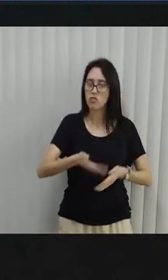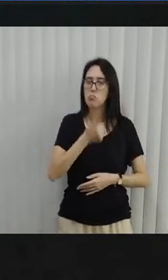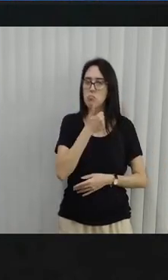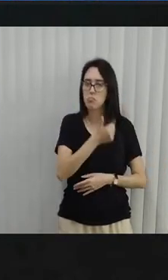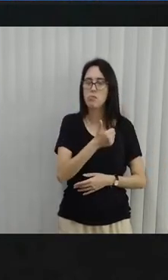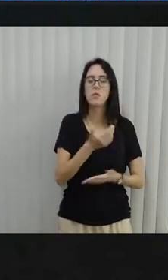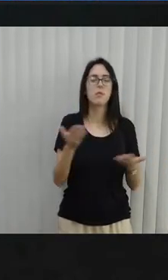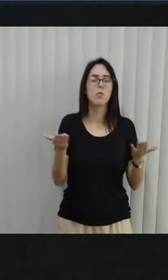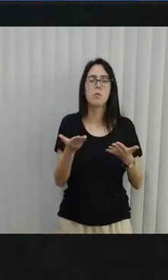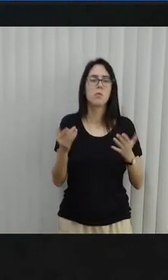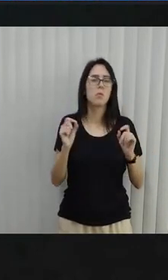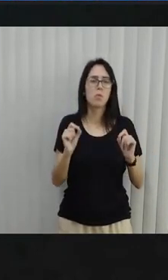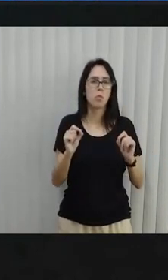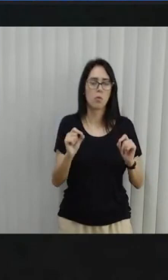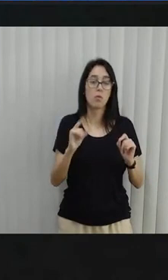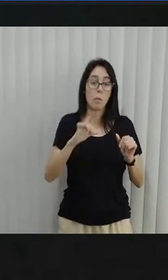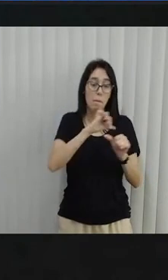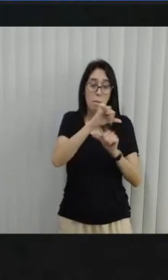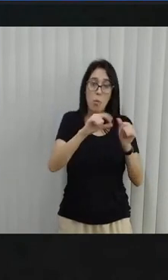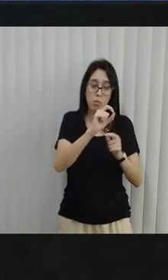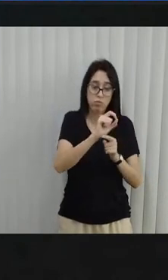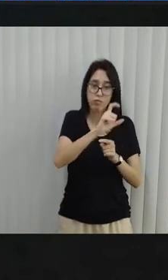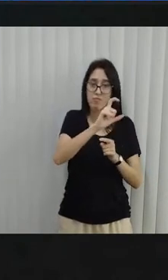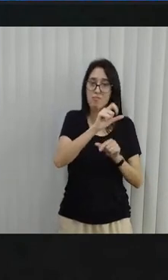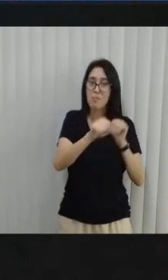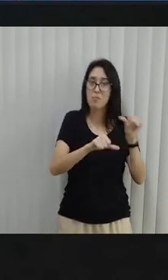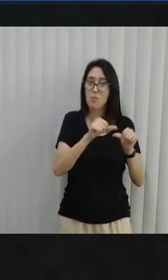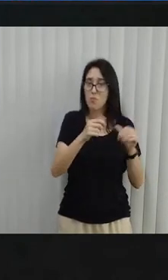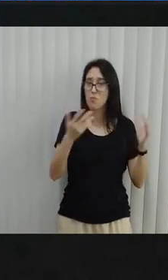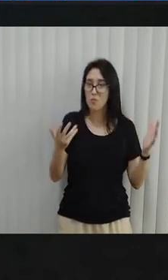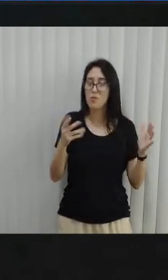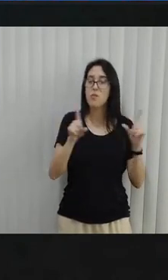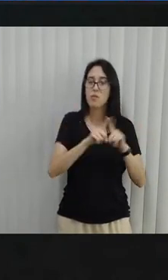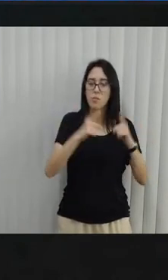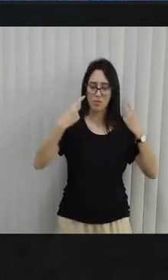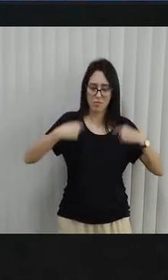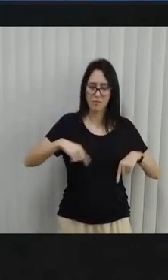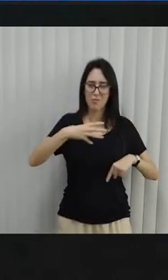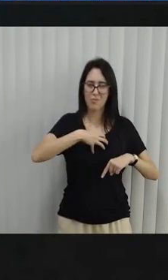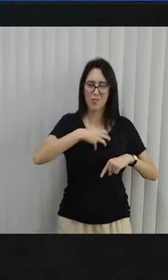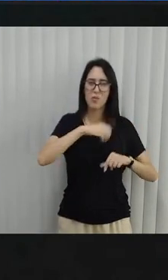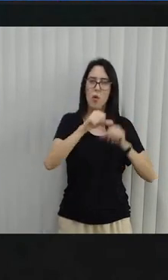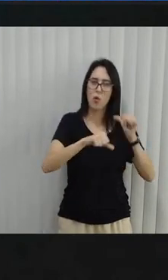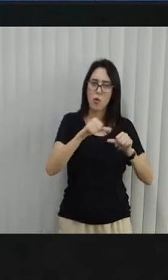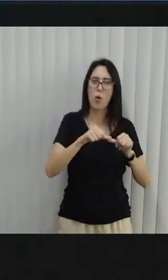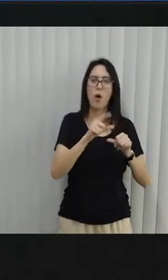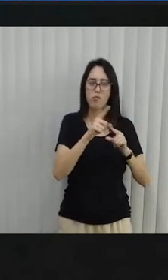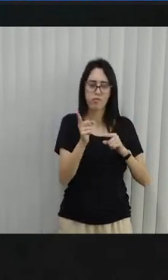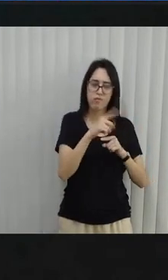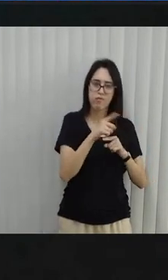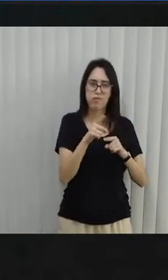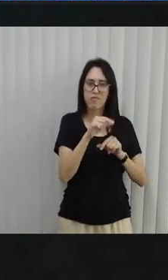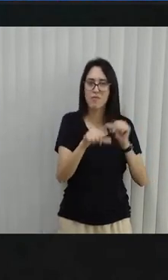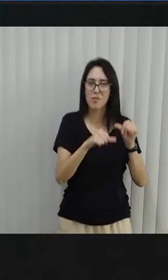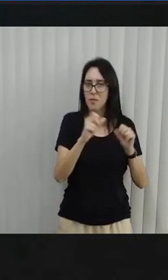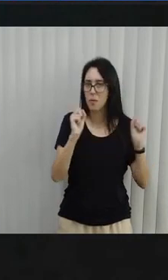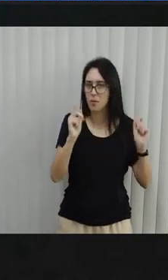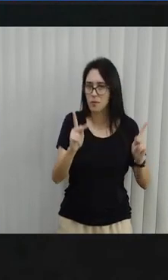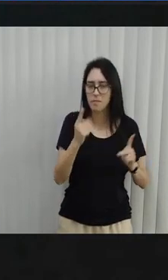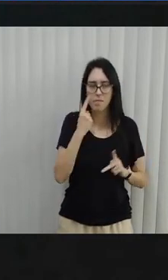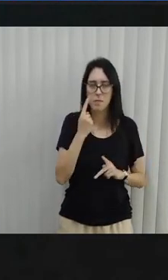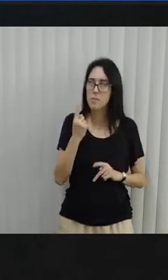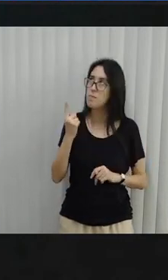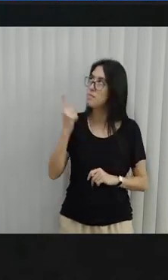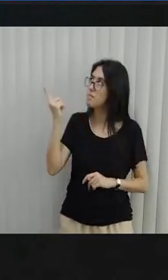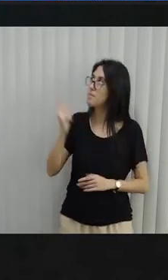O que, que a gente fez? A gente só alterou o tamanho dele e falou, olha, fica trocando a fantasia dele, o tempo inteiro fica trocando a fantasia. Beleza? Ele tá ali trocando